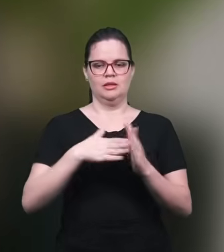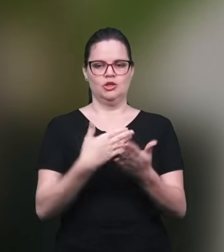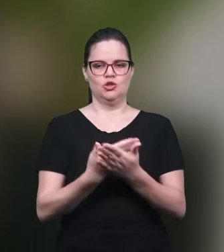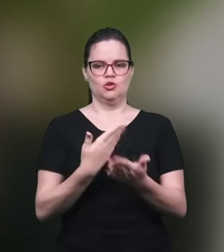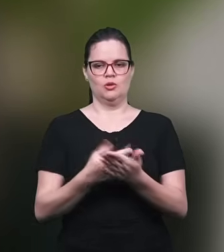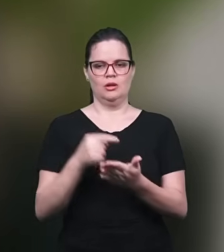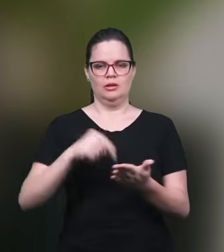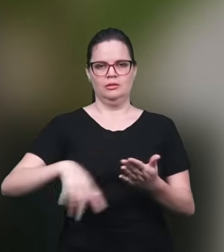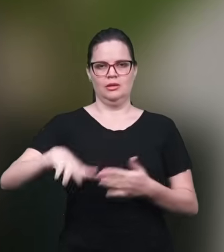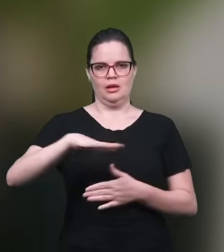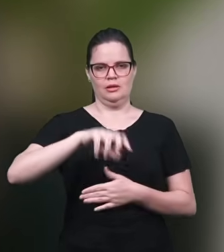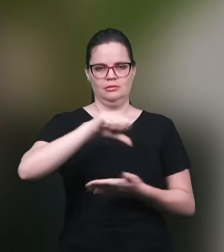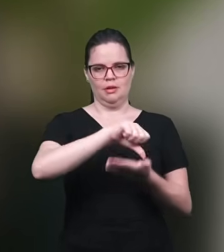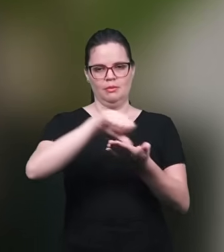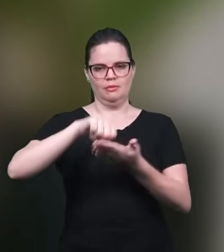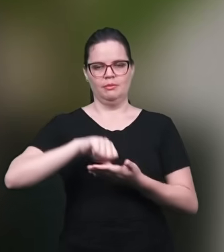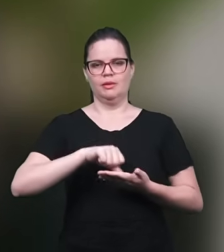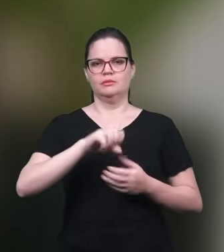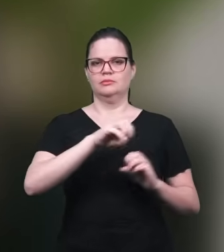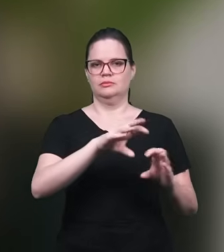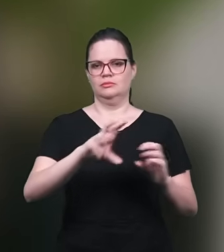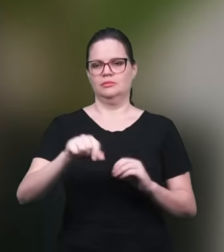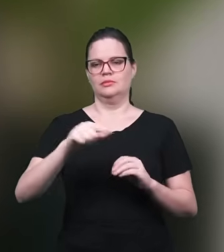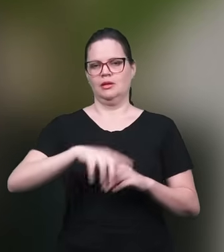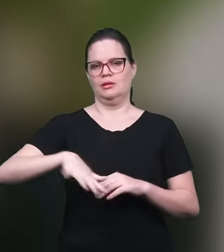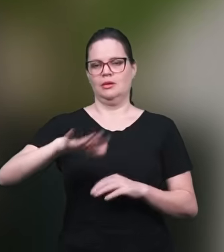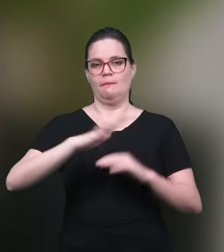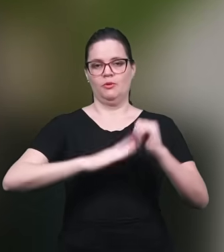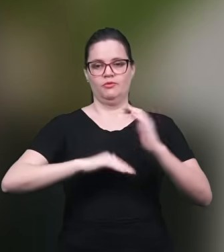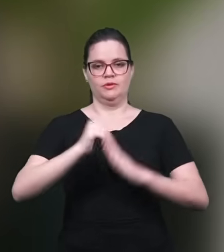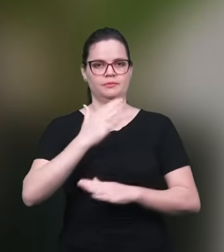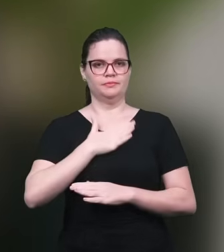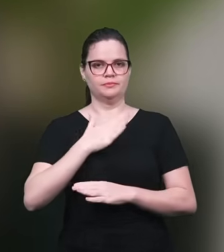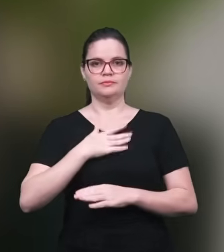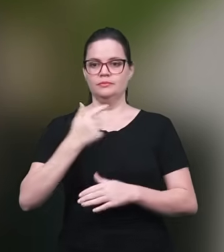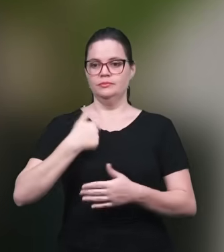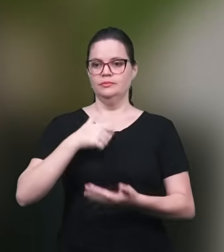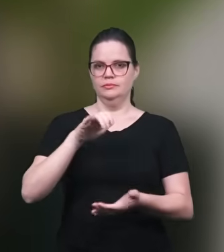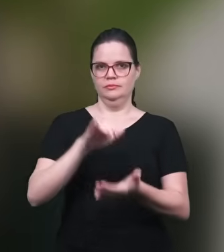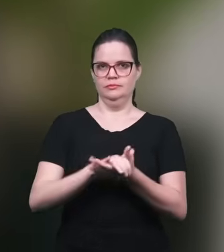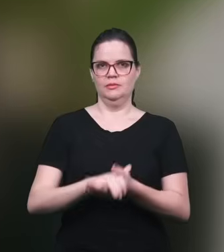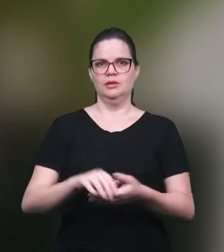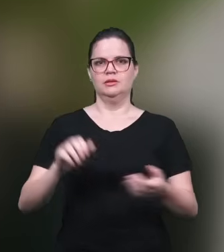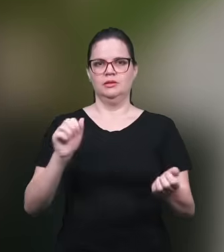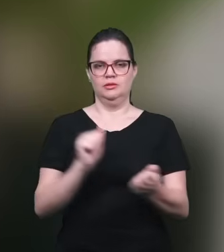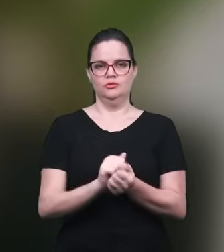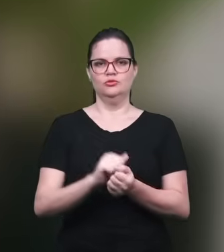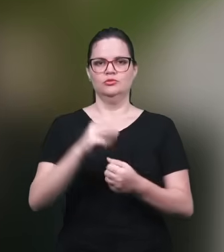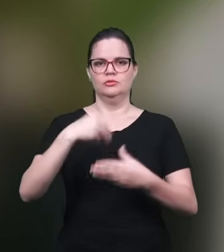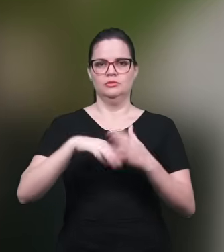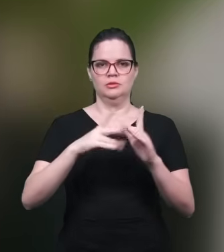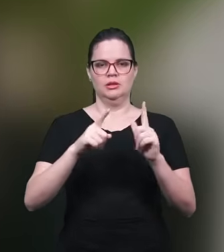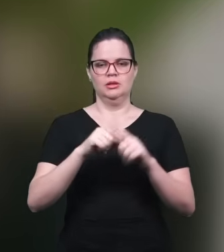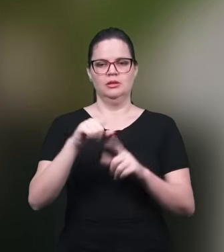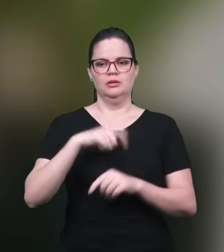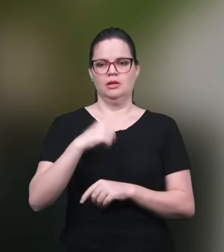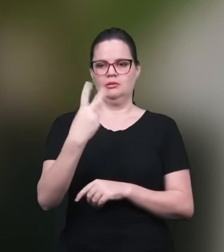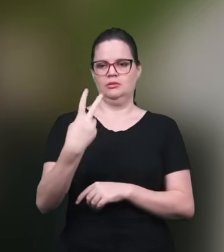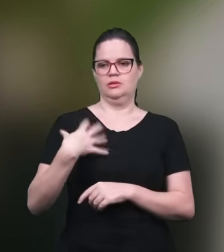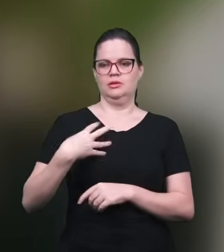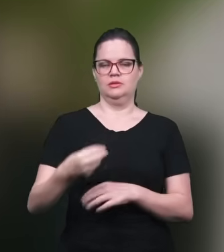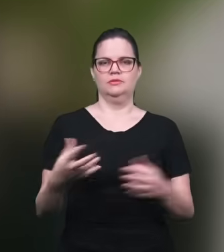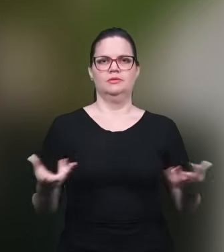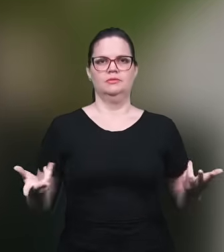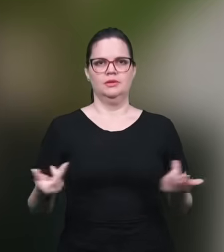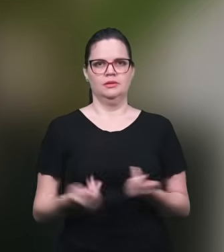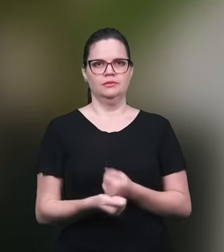Educação. Então eu casei na obra, casei com o servo do Senhor. O Senhor nos presenteou com 2 filhos